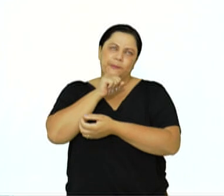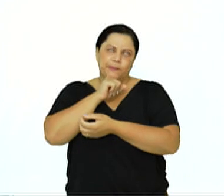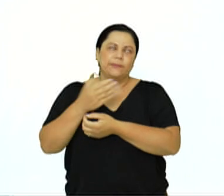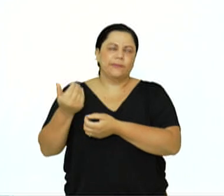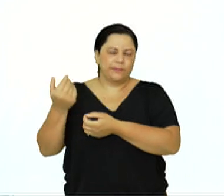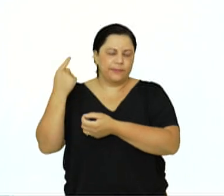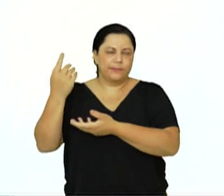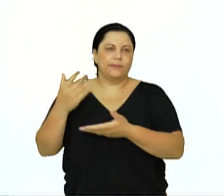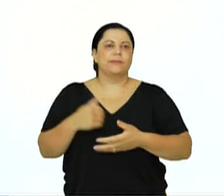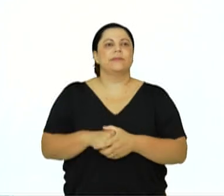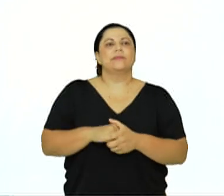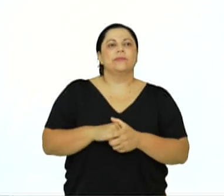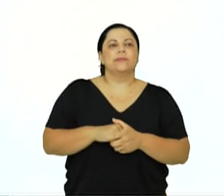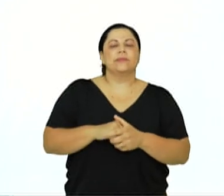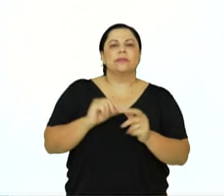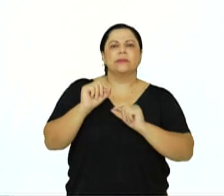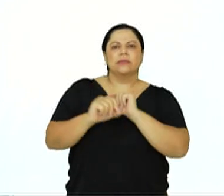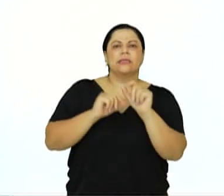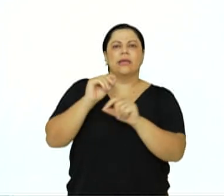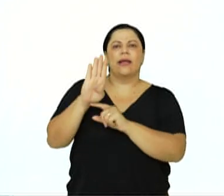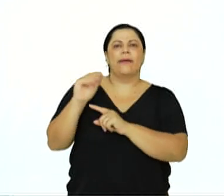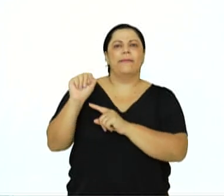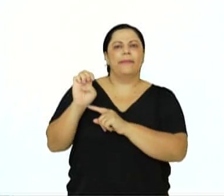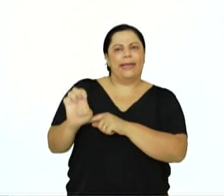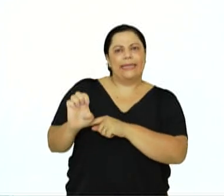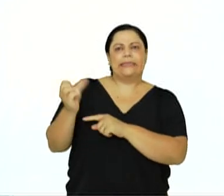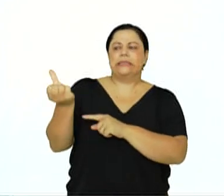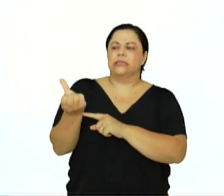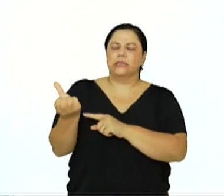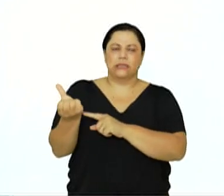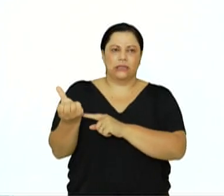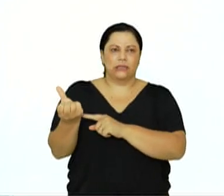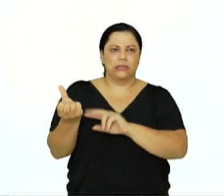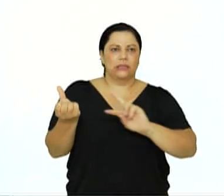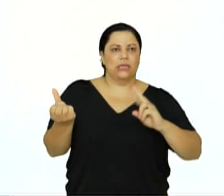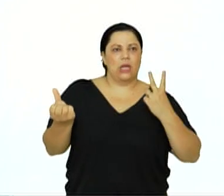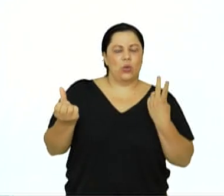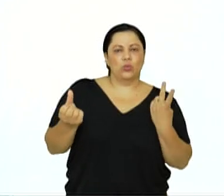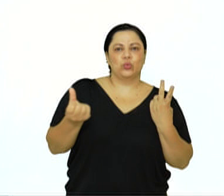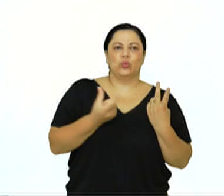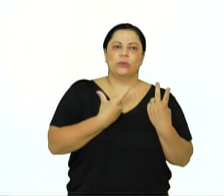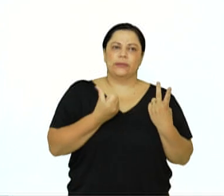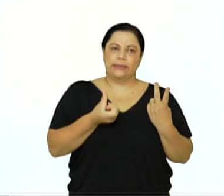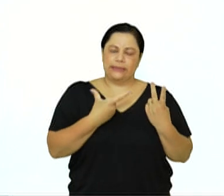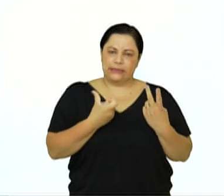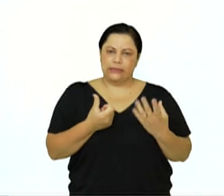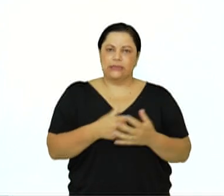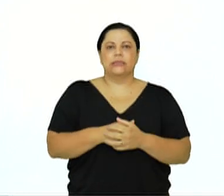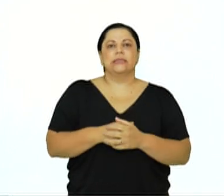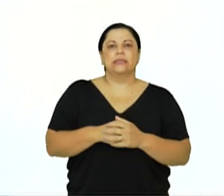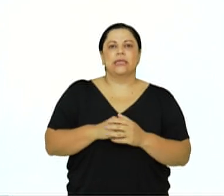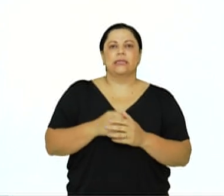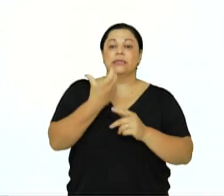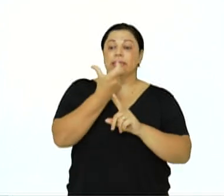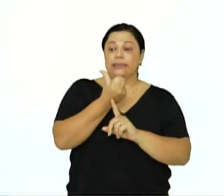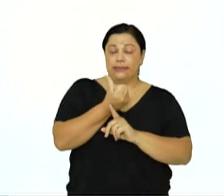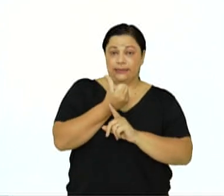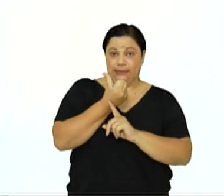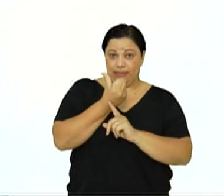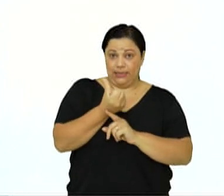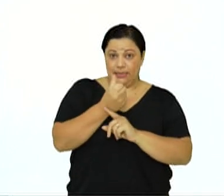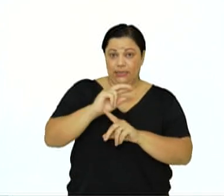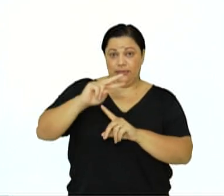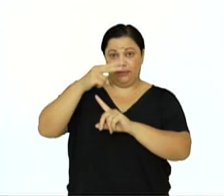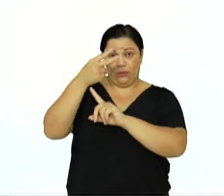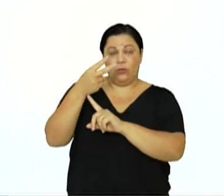aresta da base vale 6 e a altura vale 16. Então, é 1/3 da área da base, que é 6 ao quadrado,